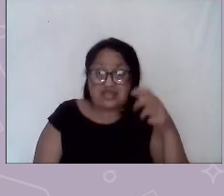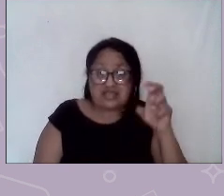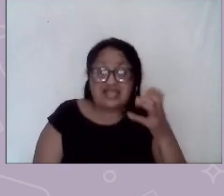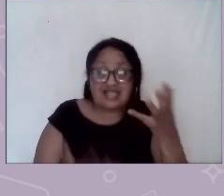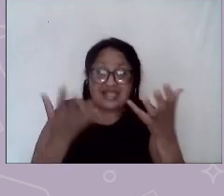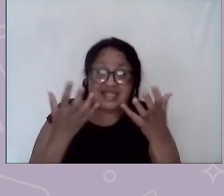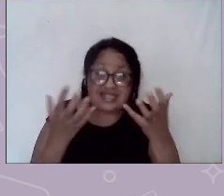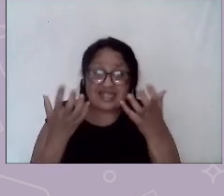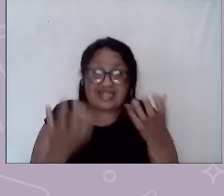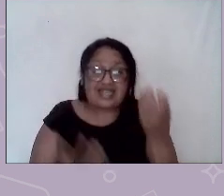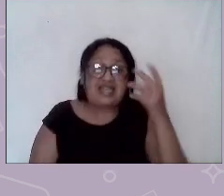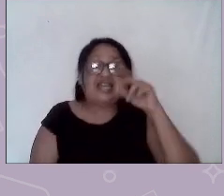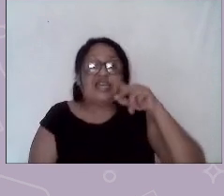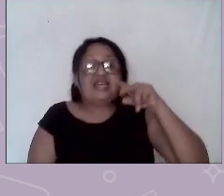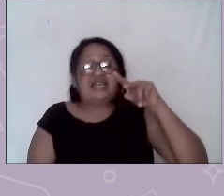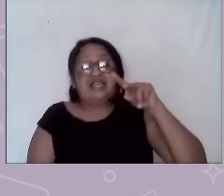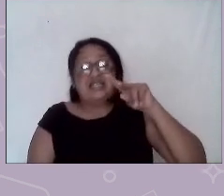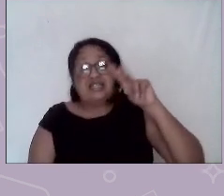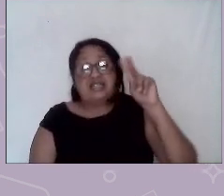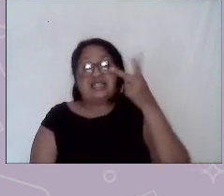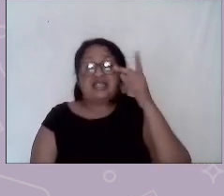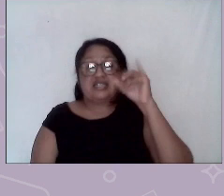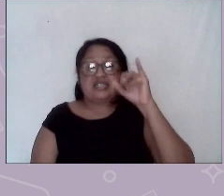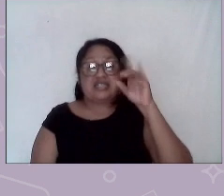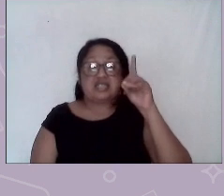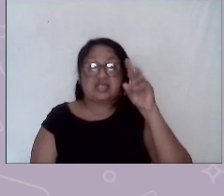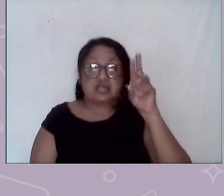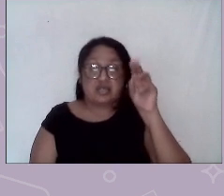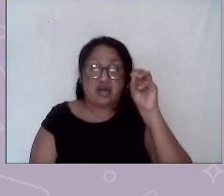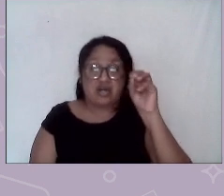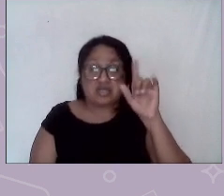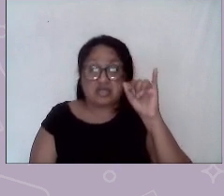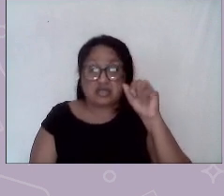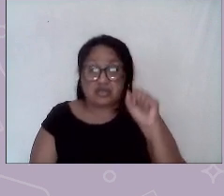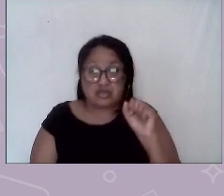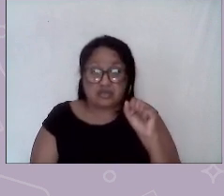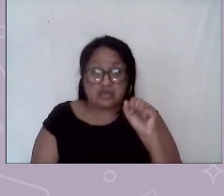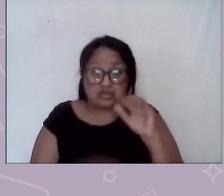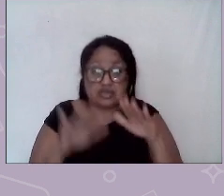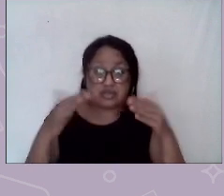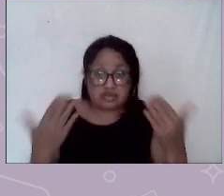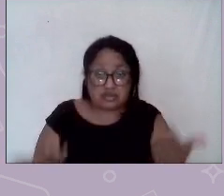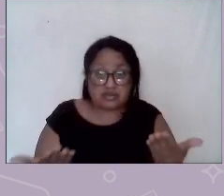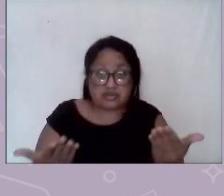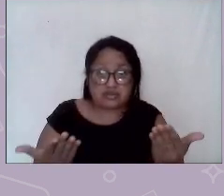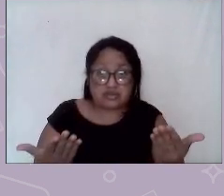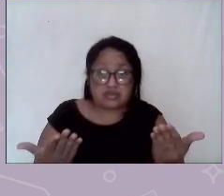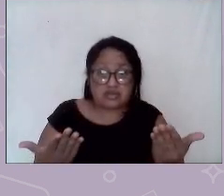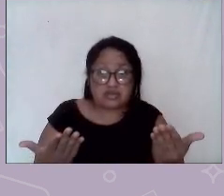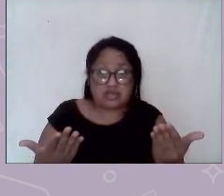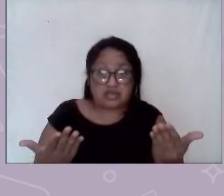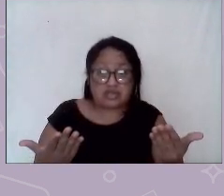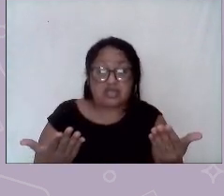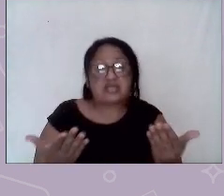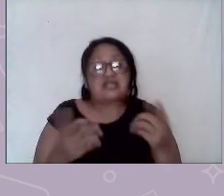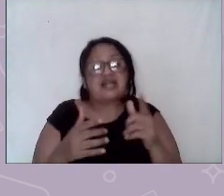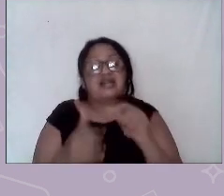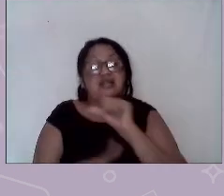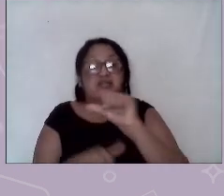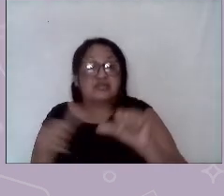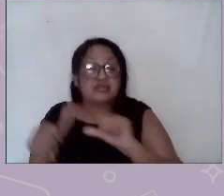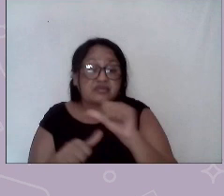quer de hidroxido de sódio só que na minha reação dois moles de hidroxido de sódio dão origem a um mol de